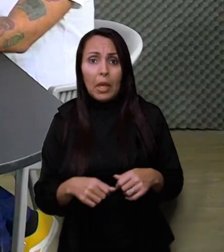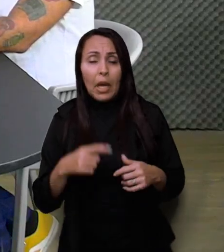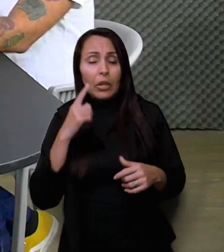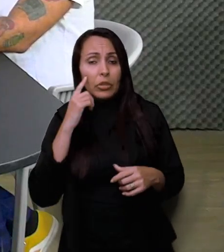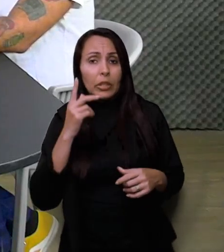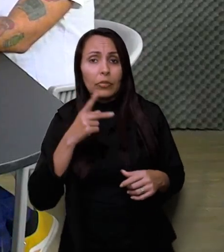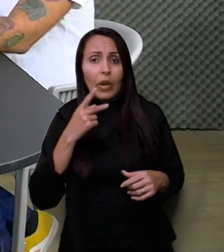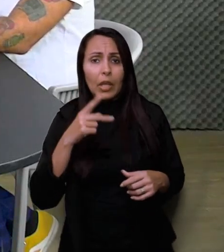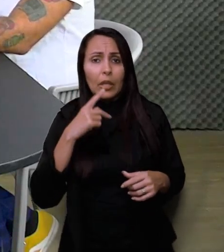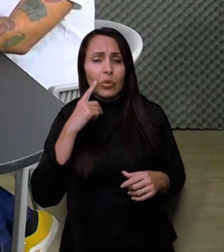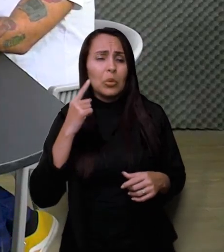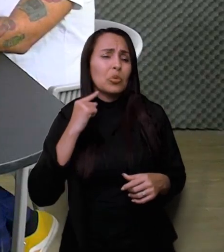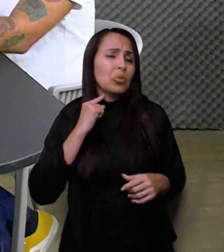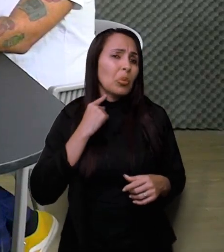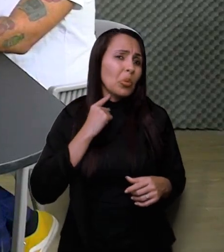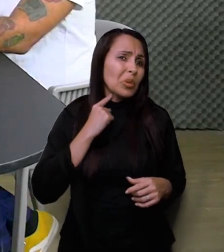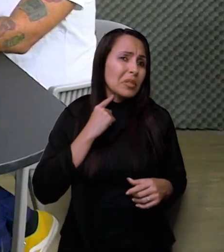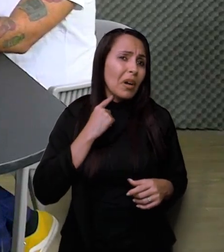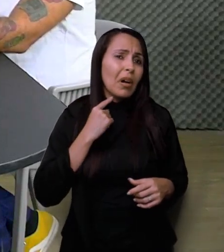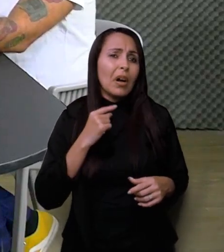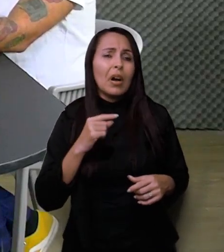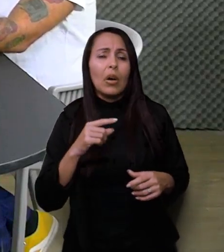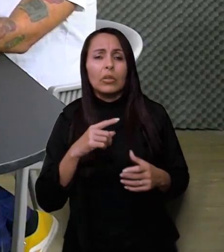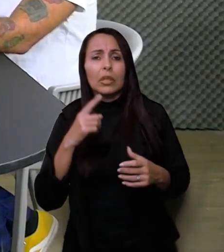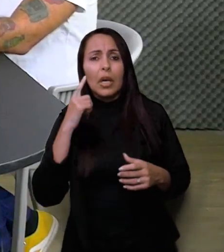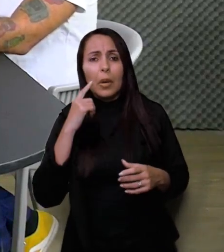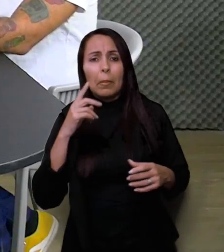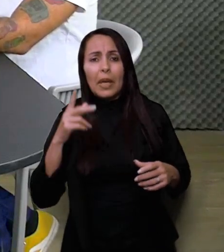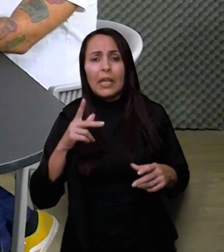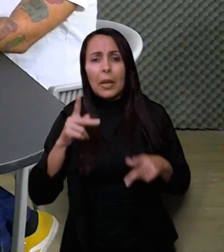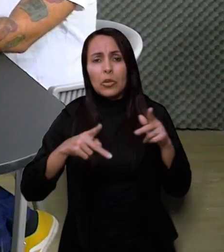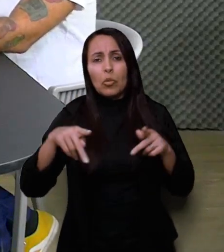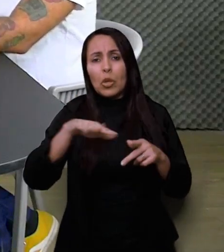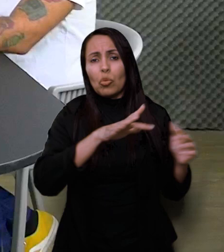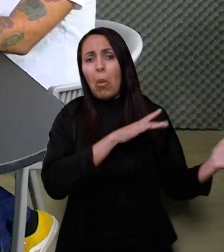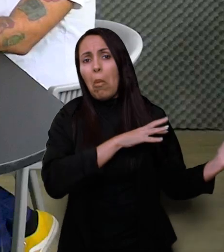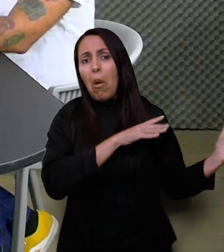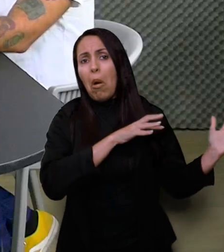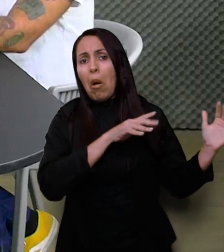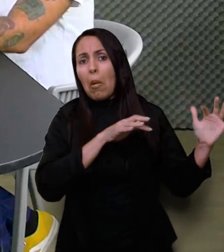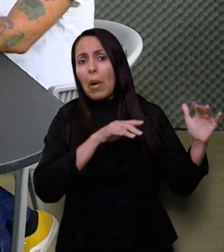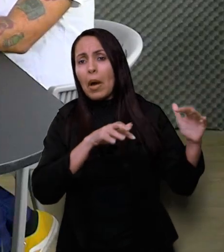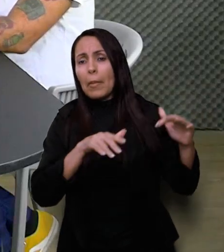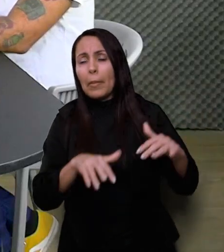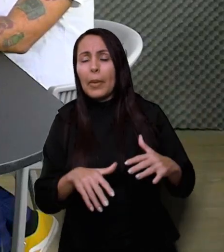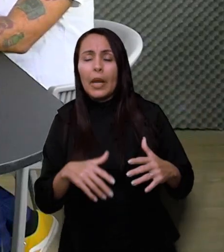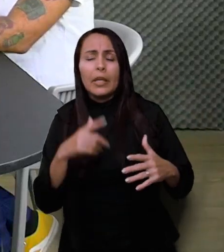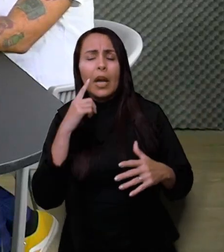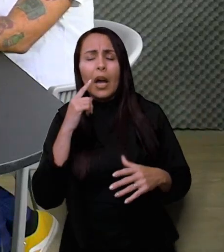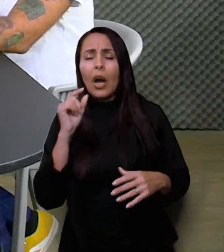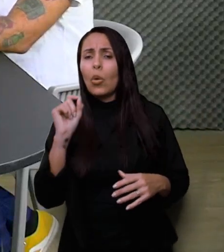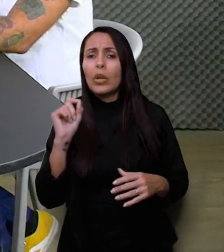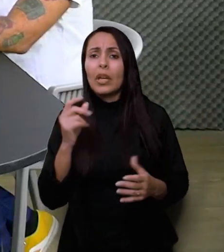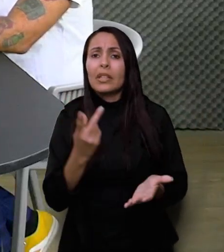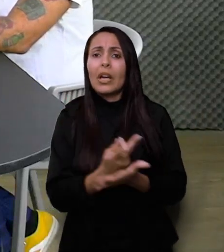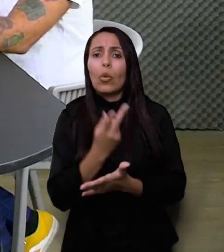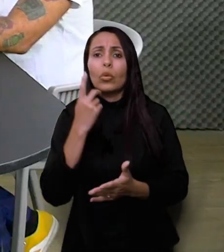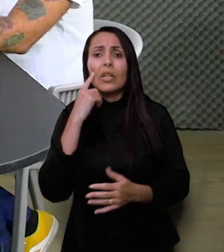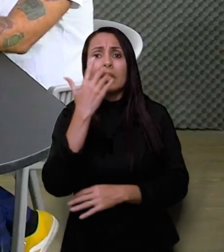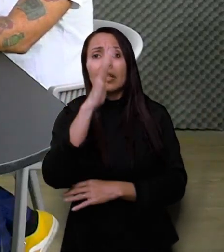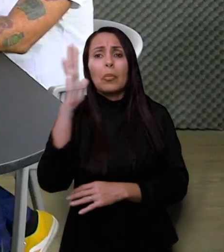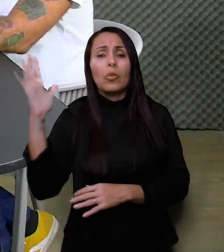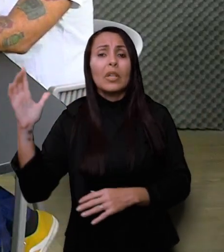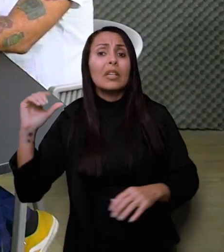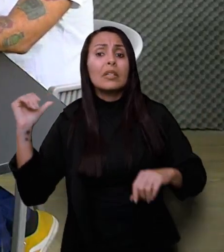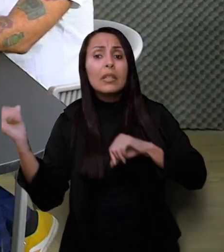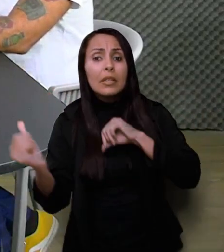sobre poluição, a gente tá falando sobre superpopulação, muita gente indo pra praia. O que tá acontecendo? Que a natureza tá mudando